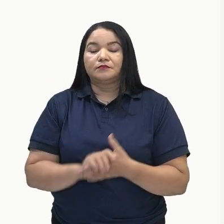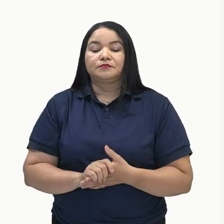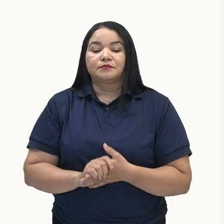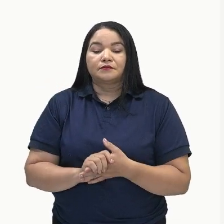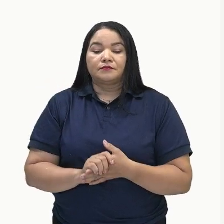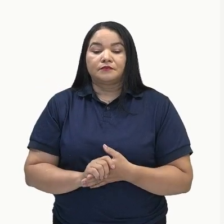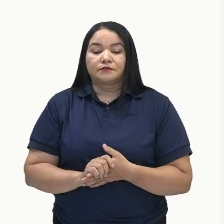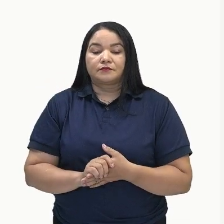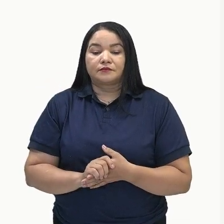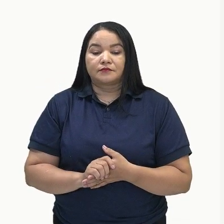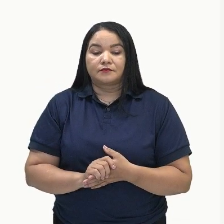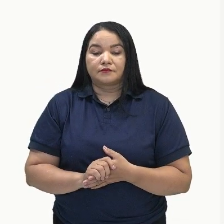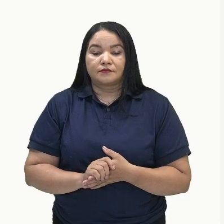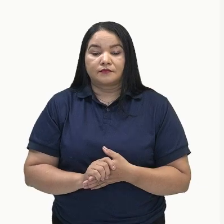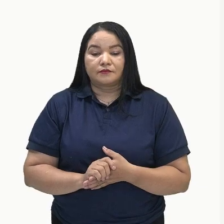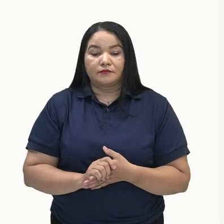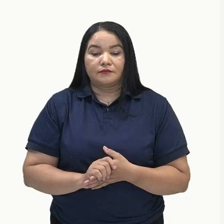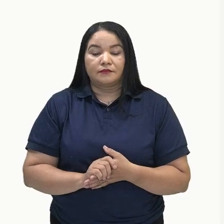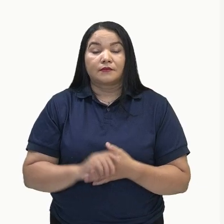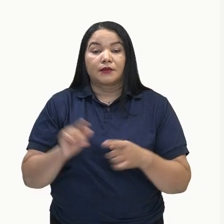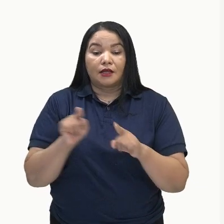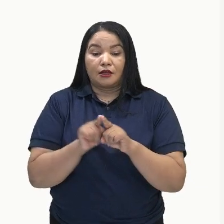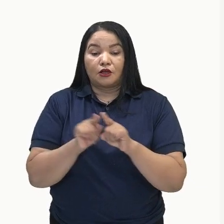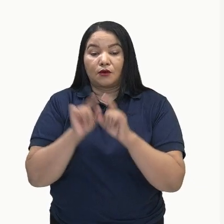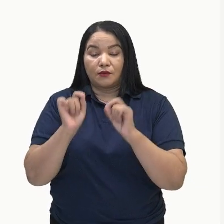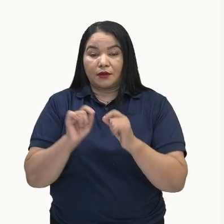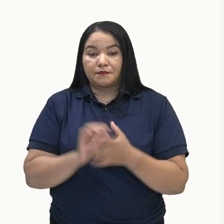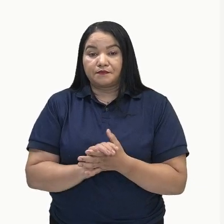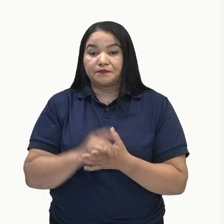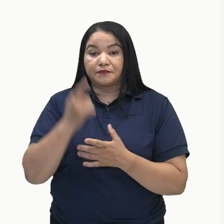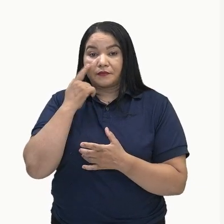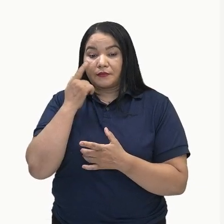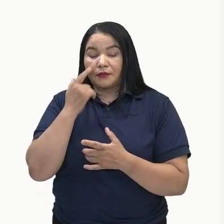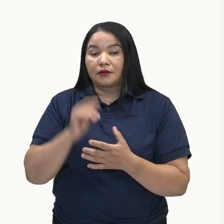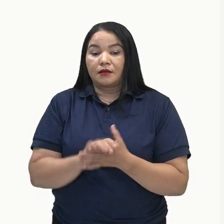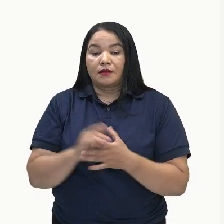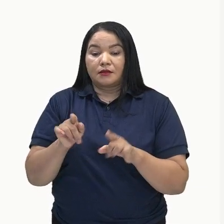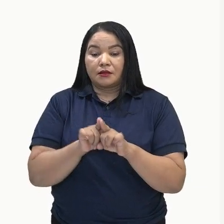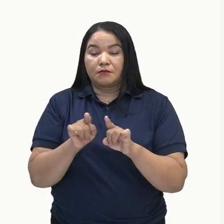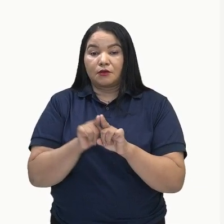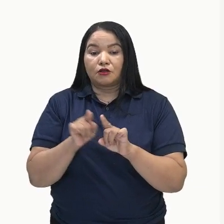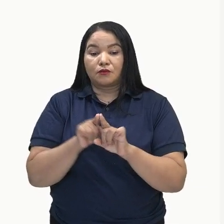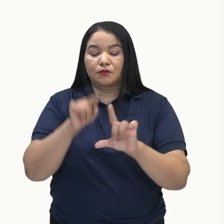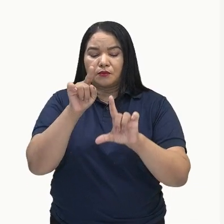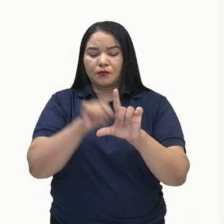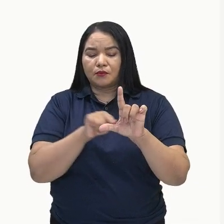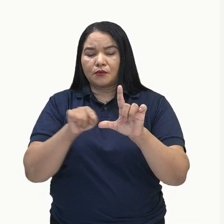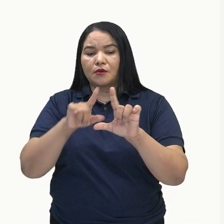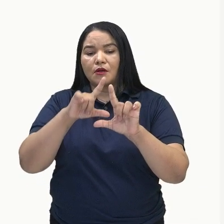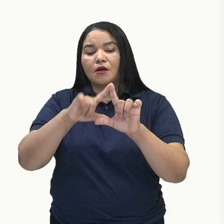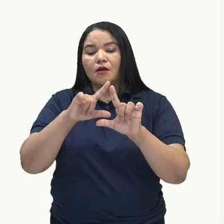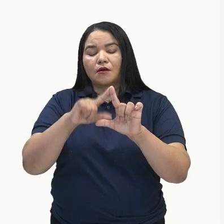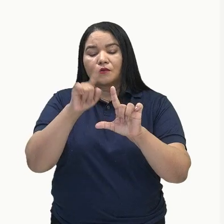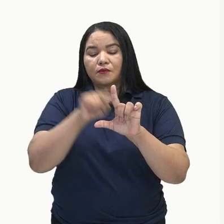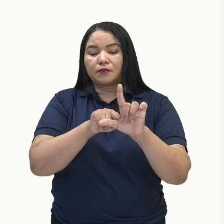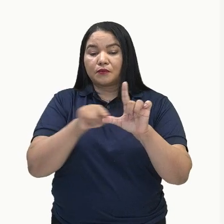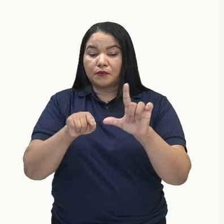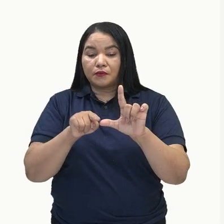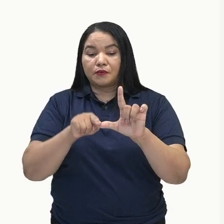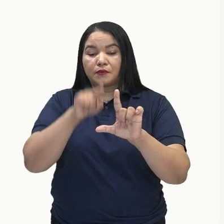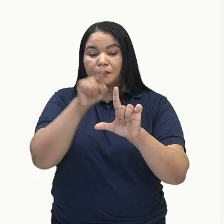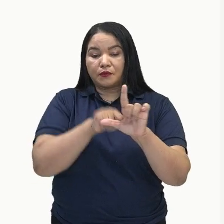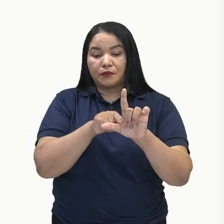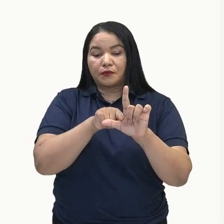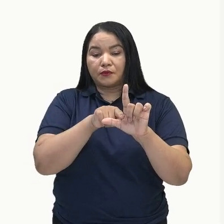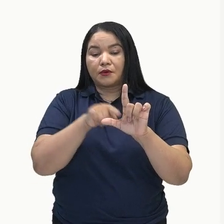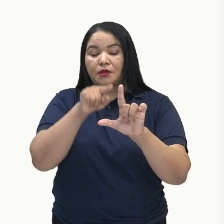outro cateto. Quer dizer, os lados que formam, né, o ângulo de 90 graus nós chamamos de cateto, e o lado que